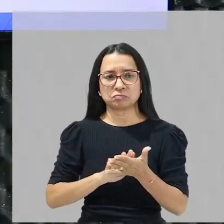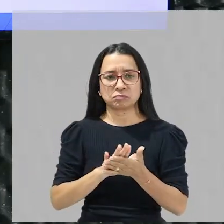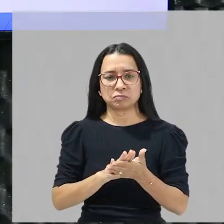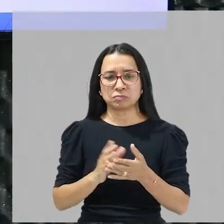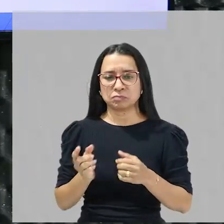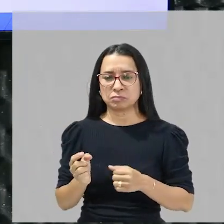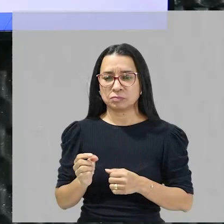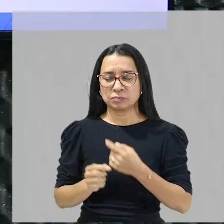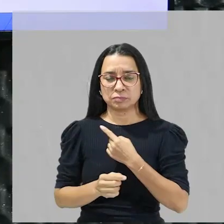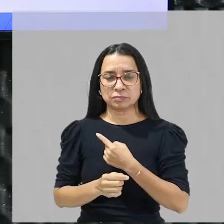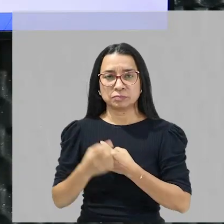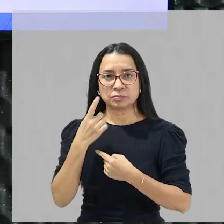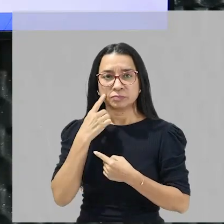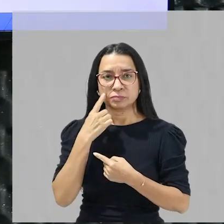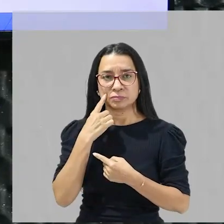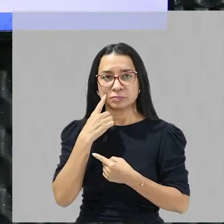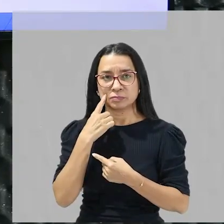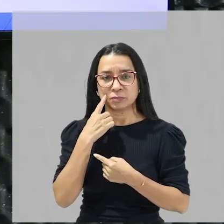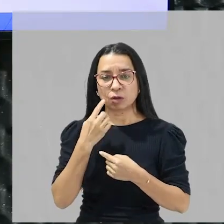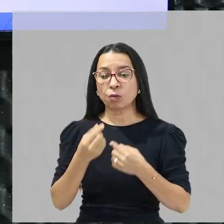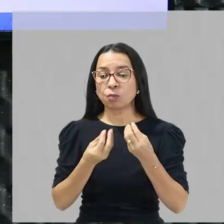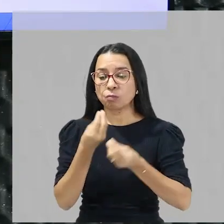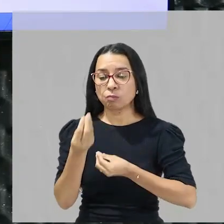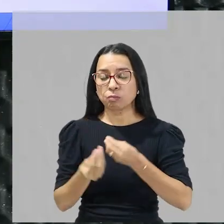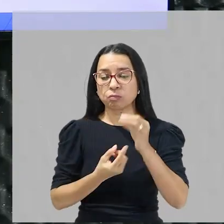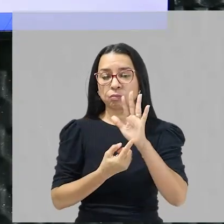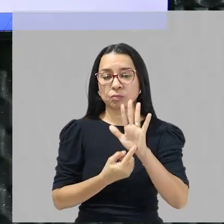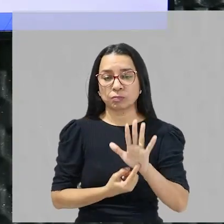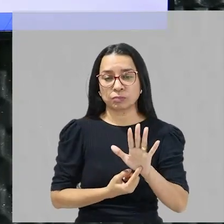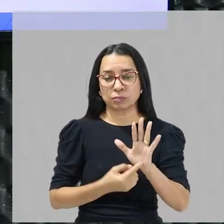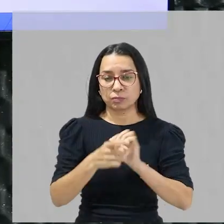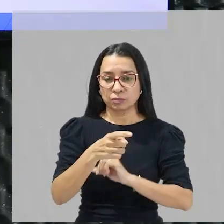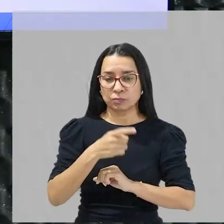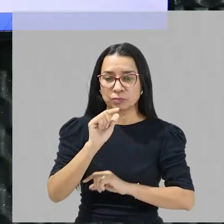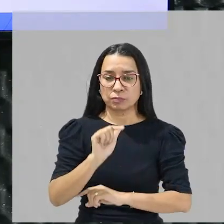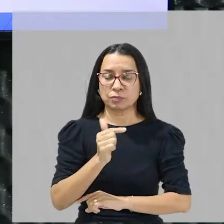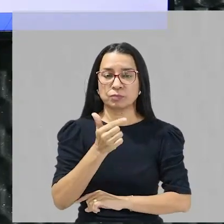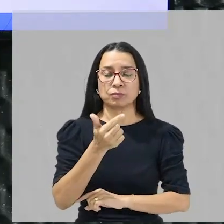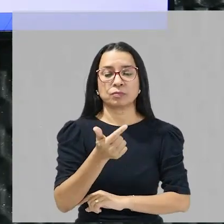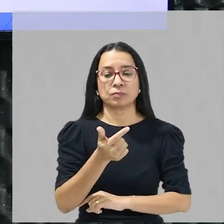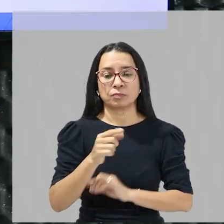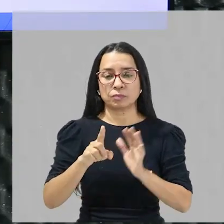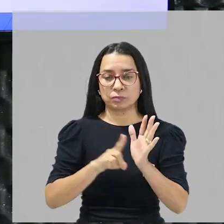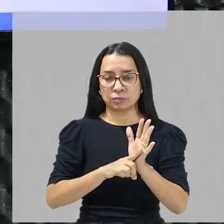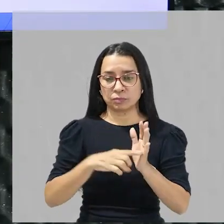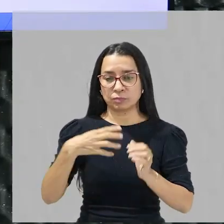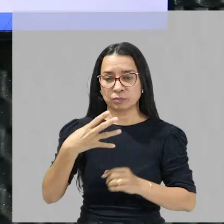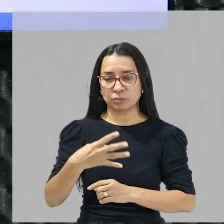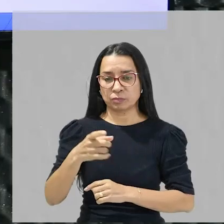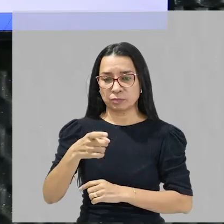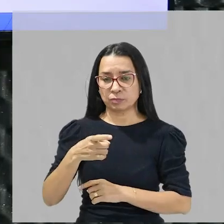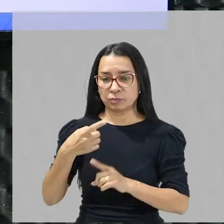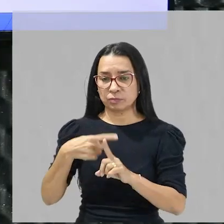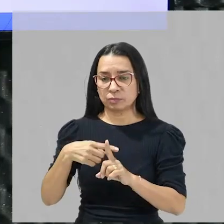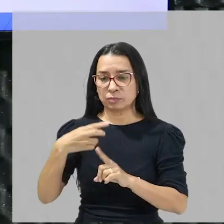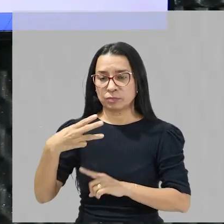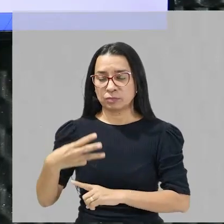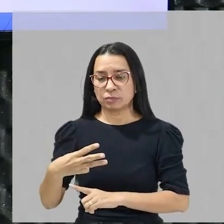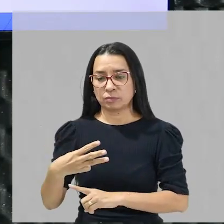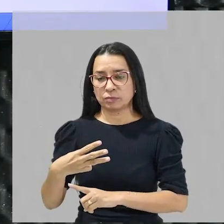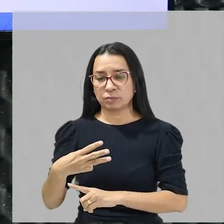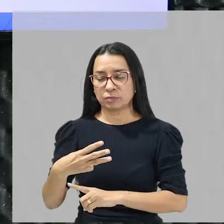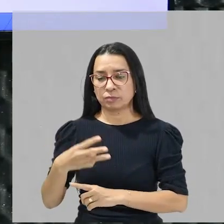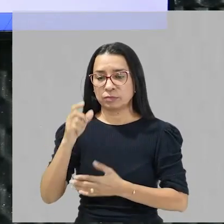voltar a tela, ó, olha aqui ó, como ela se apresentou. X ao quadrado menos 4x mais 3.